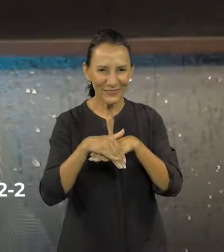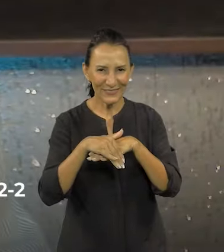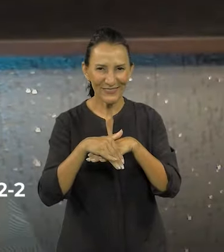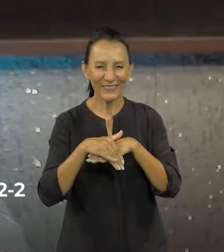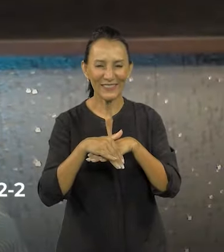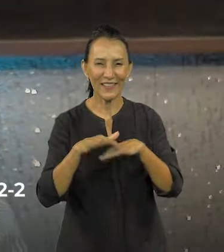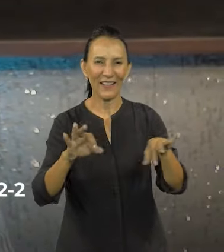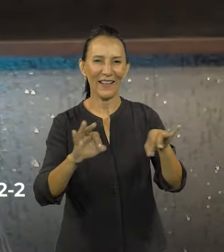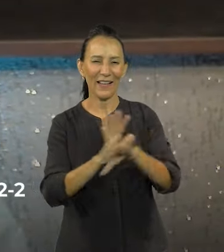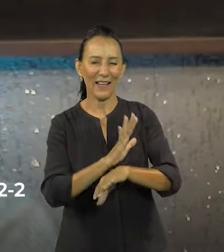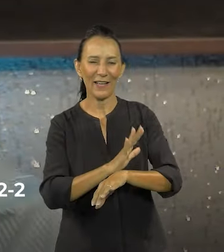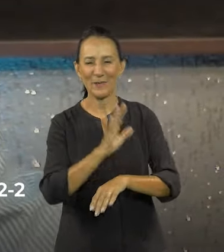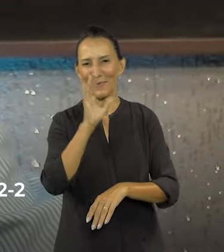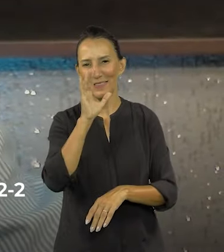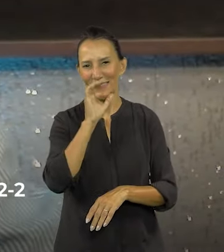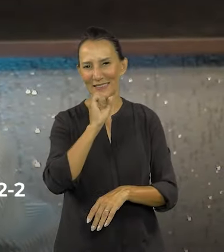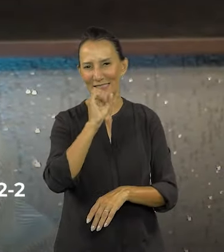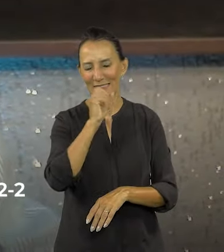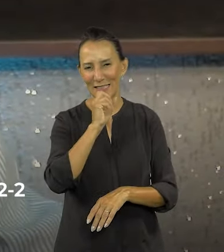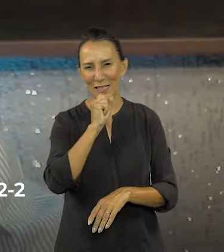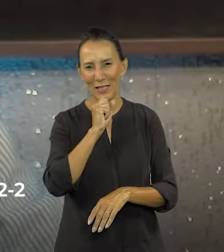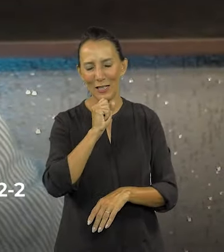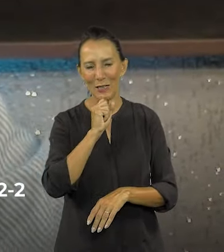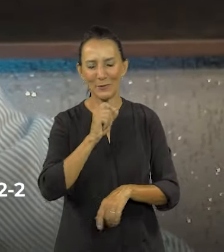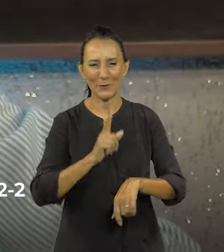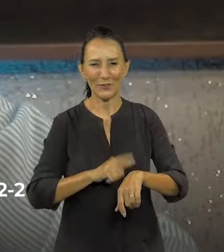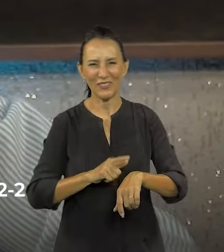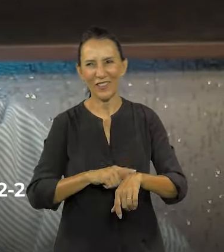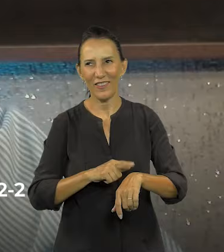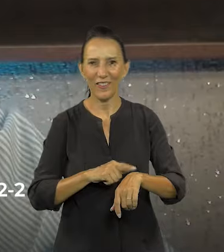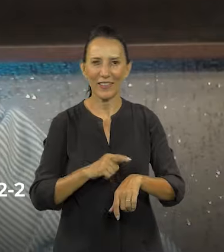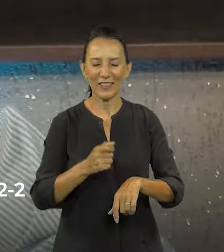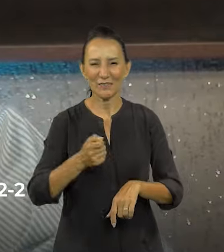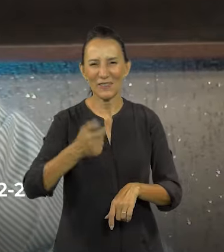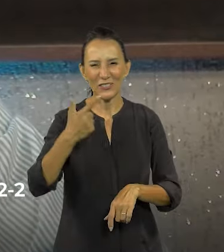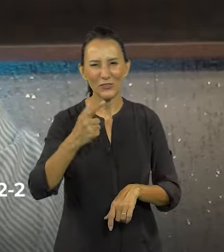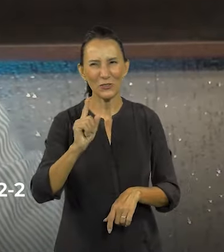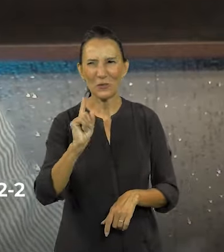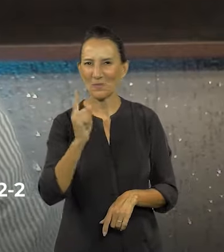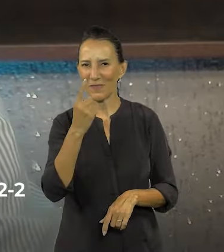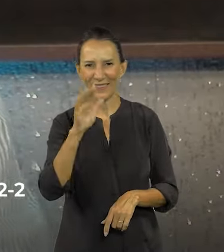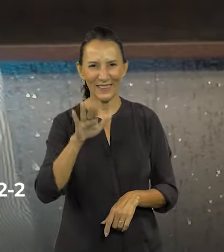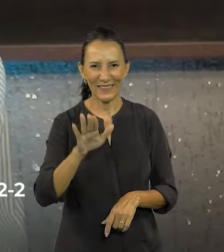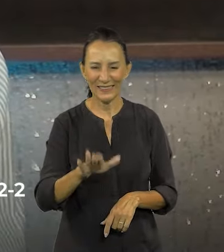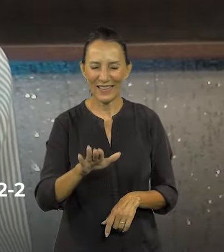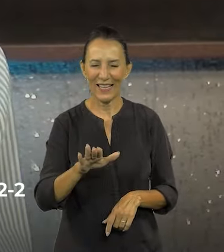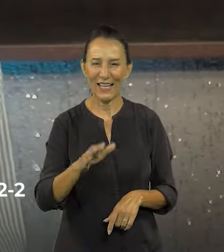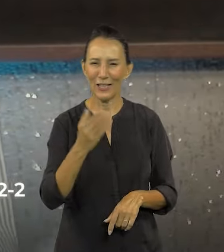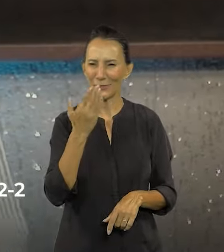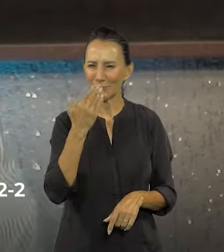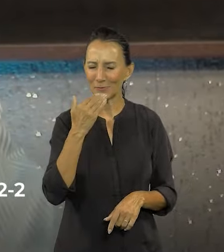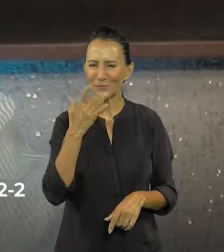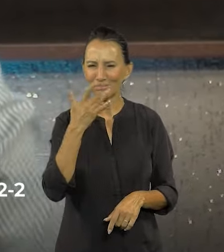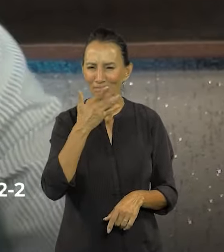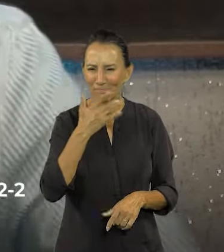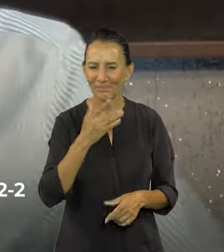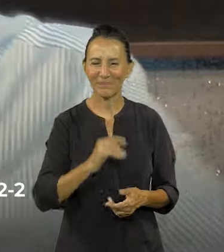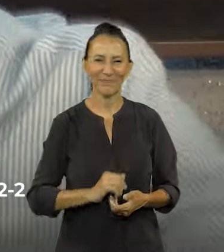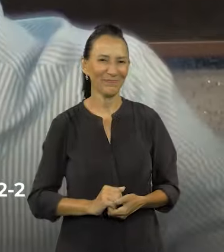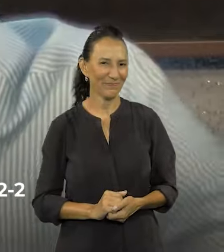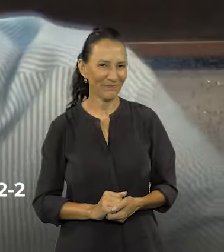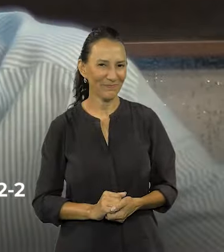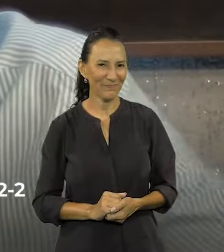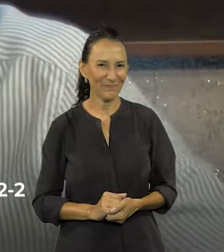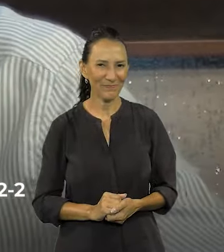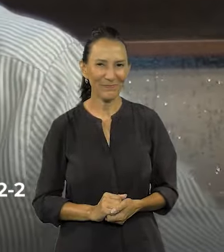e termina no sábado até o almoço meio-dia 1 hora da tarde com tropeirão vai ser legal